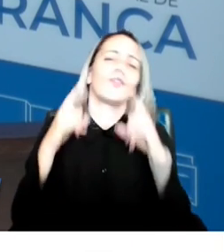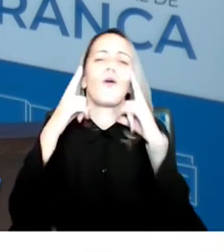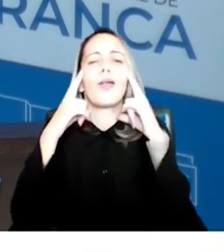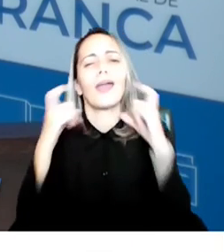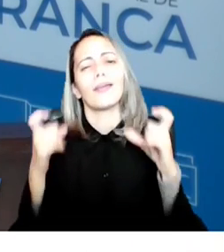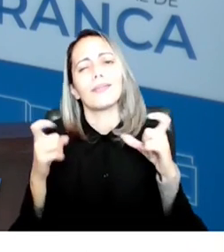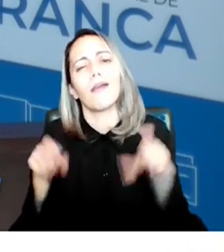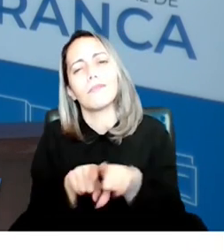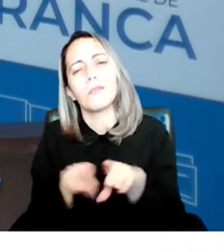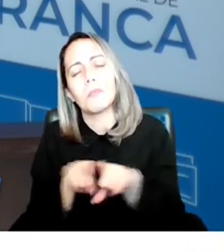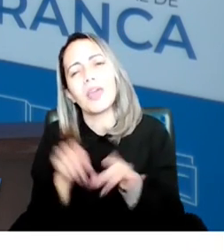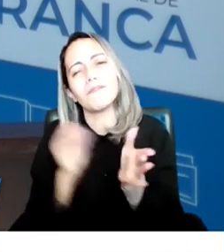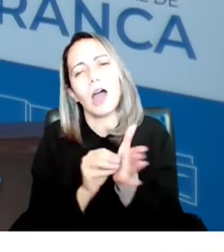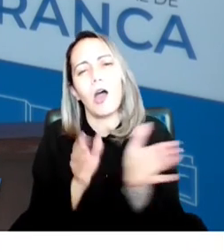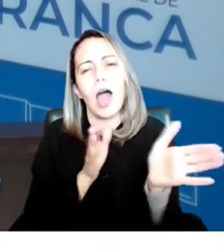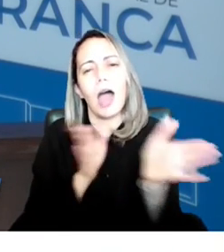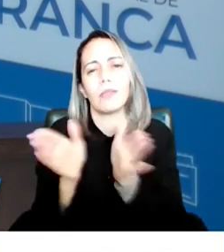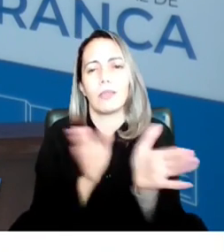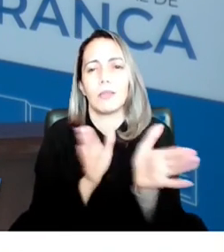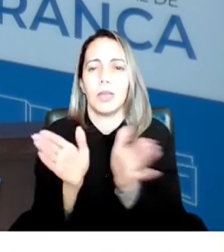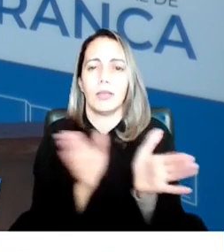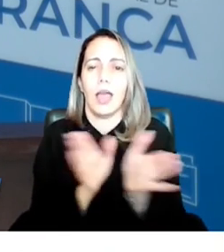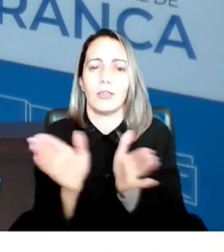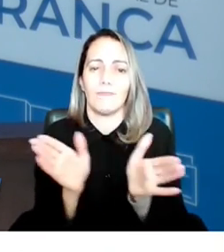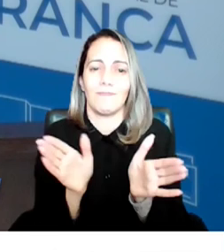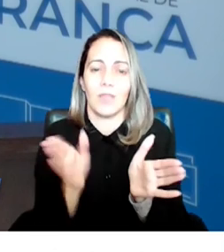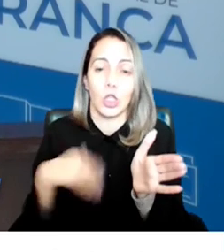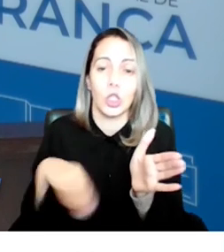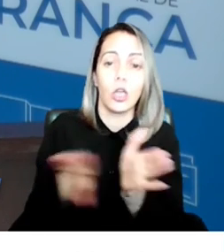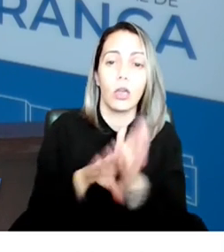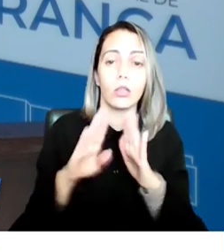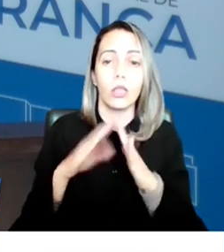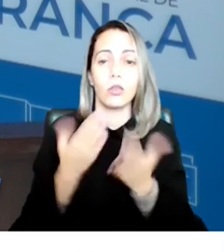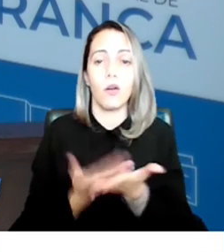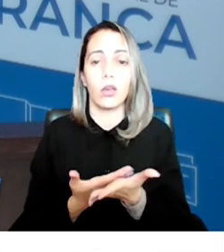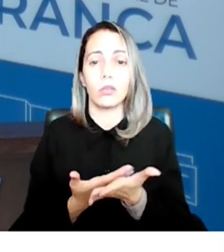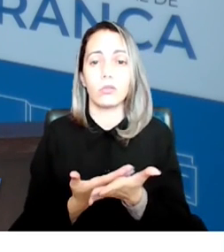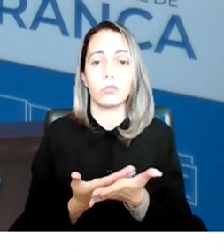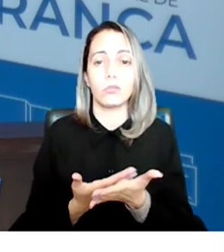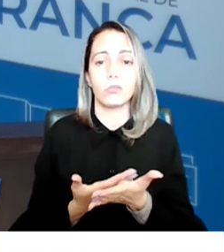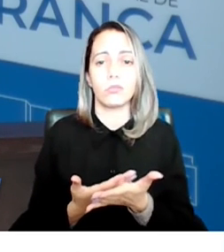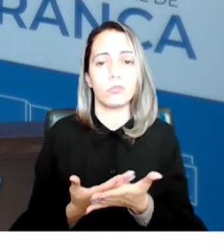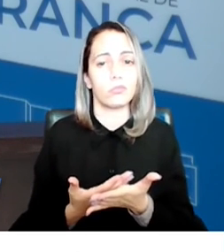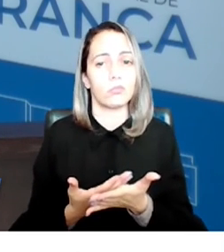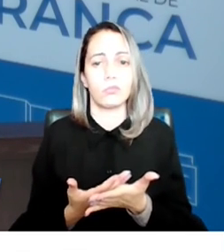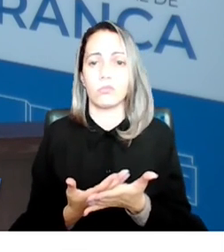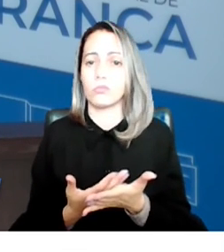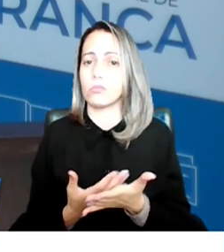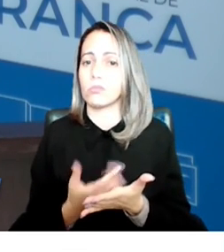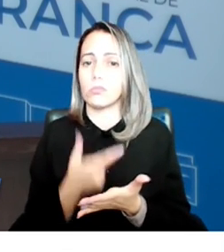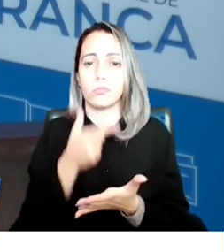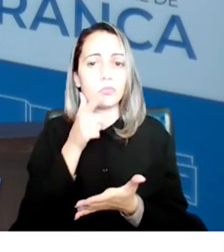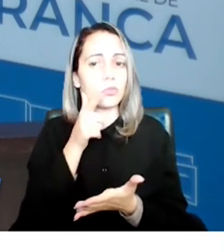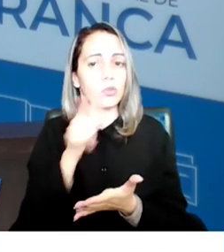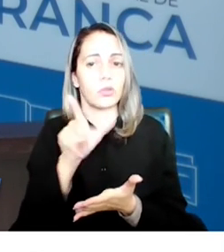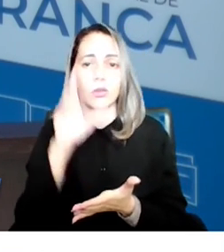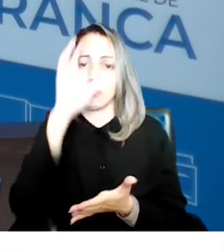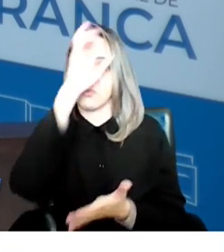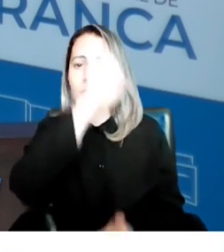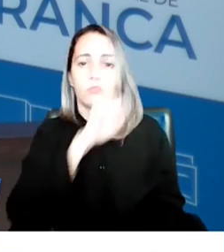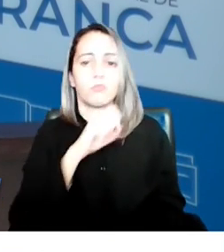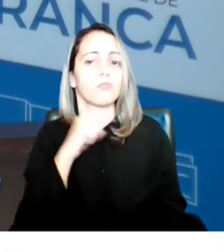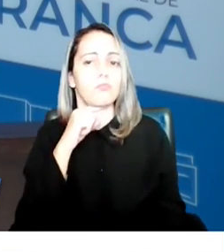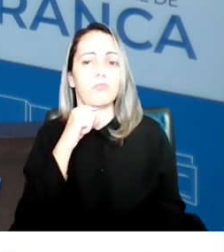suas famílias e chegam na escola e não conseguem aprender, não conseguem ter uma perspectiva de